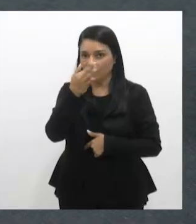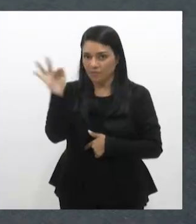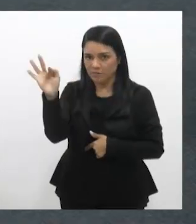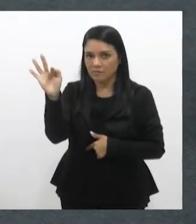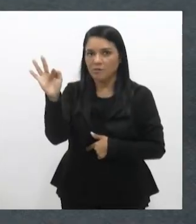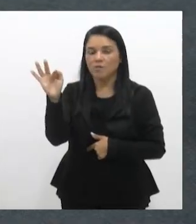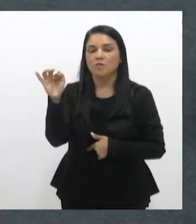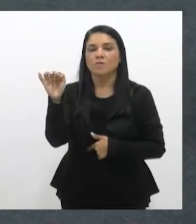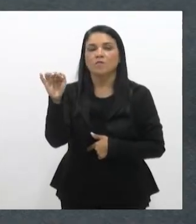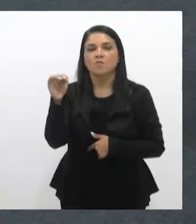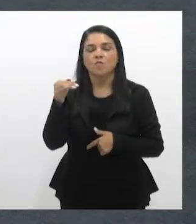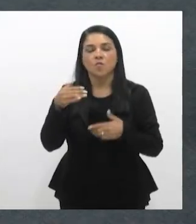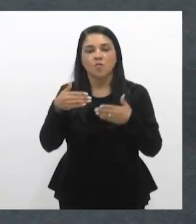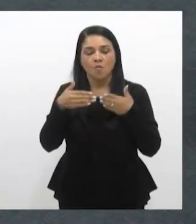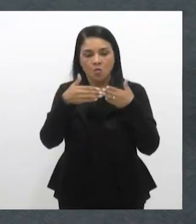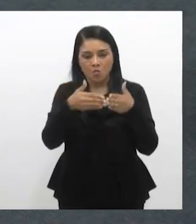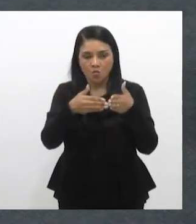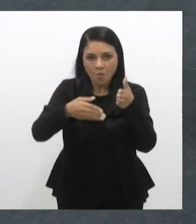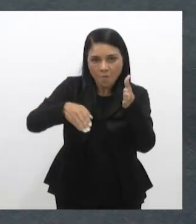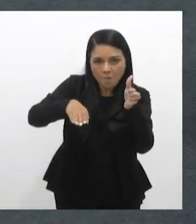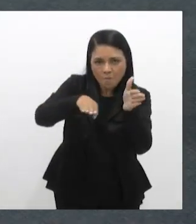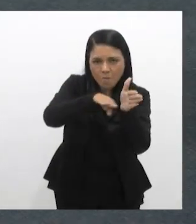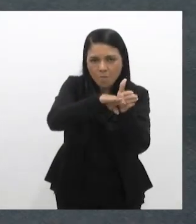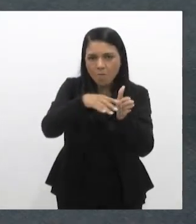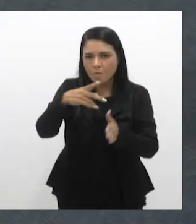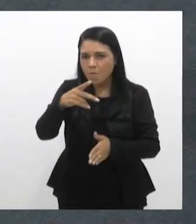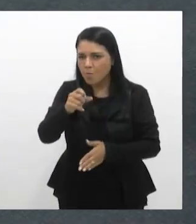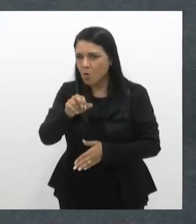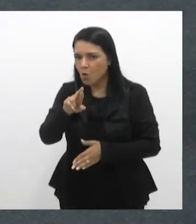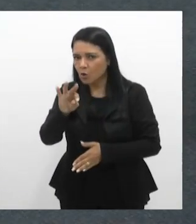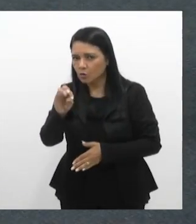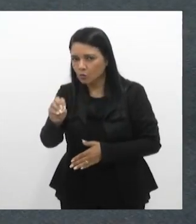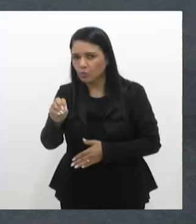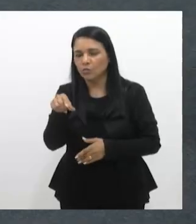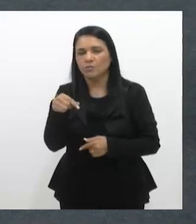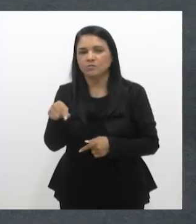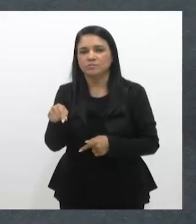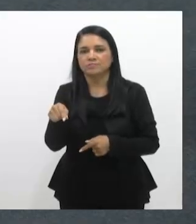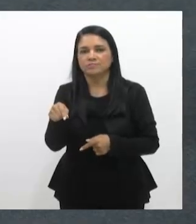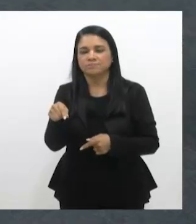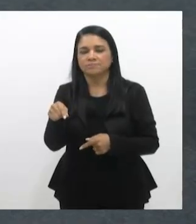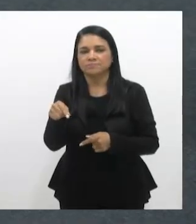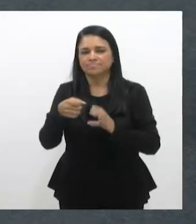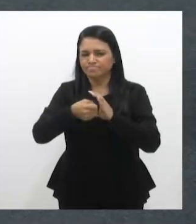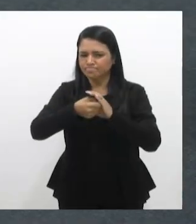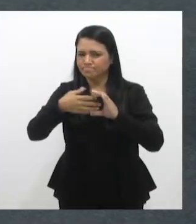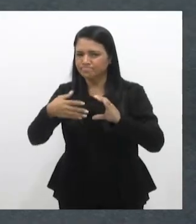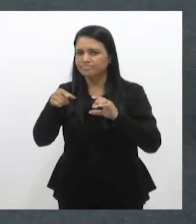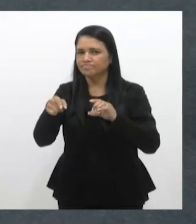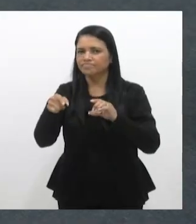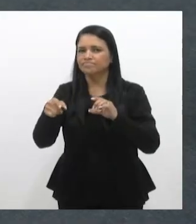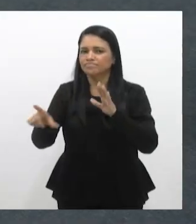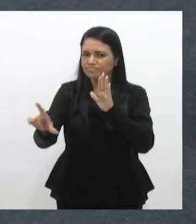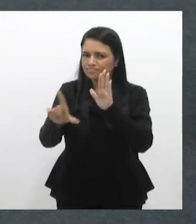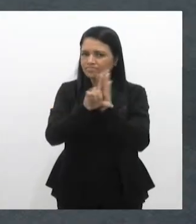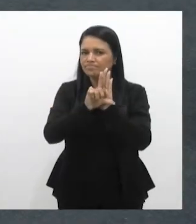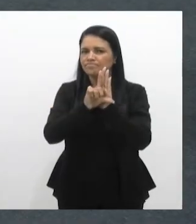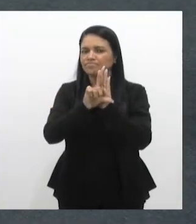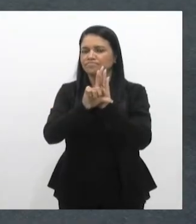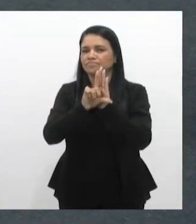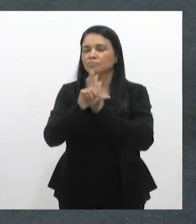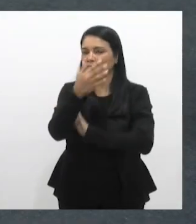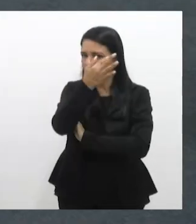federal, os portos são de caráter de legislatura a